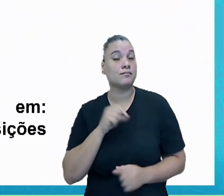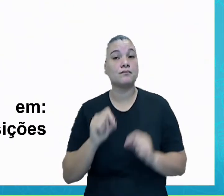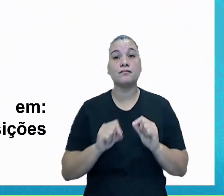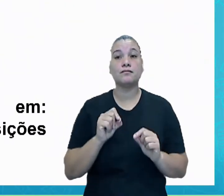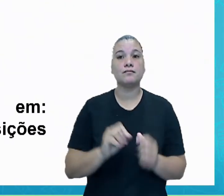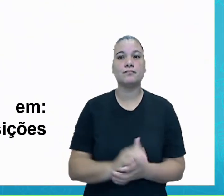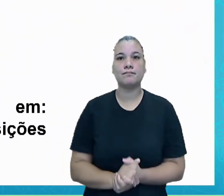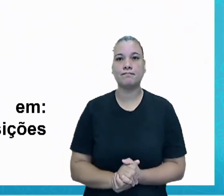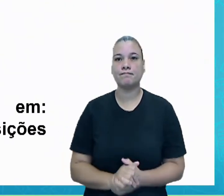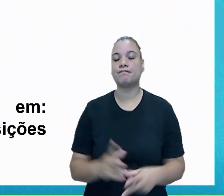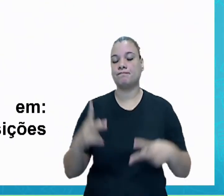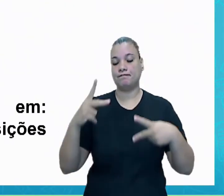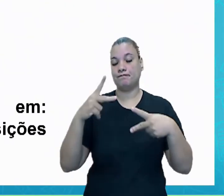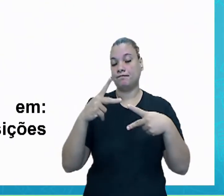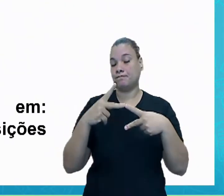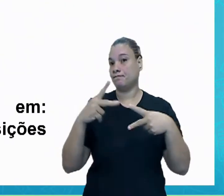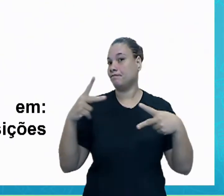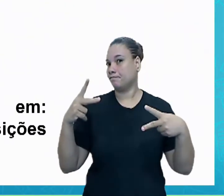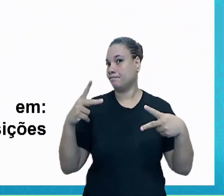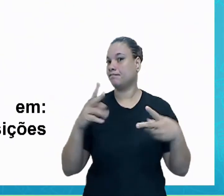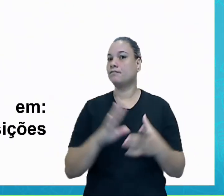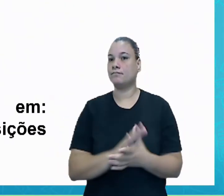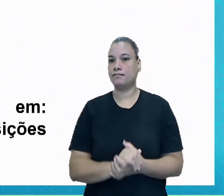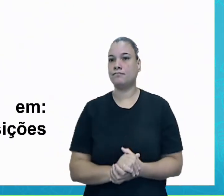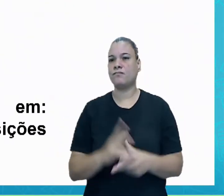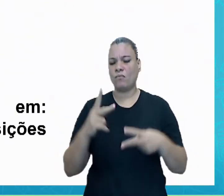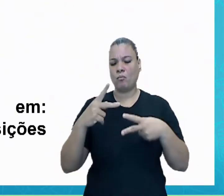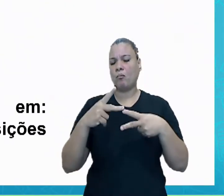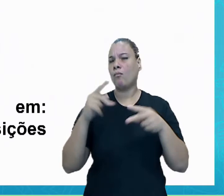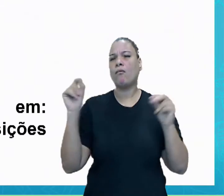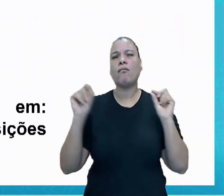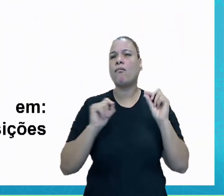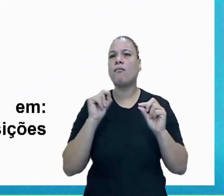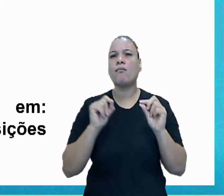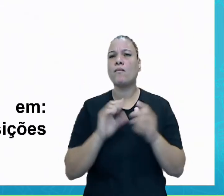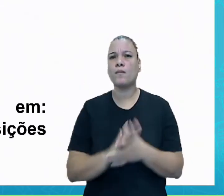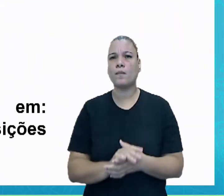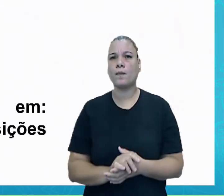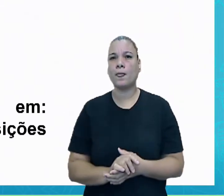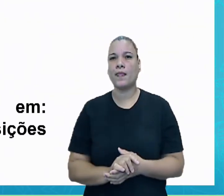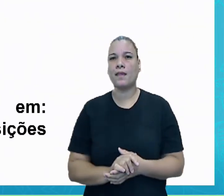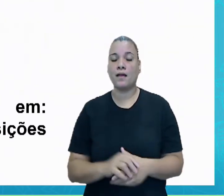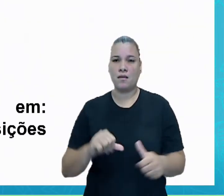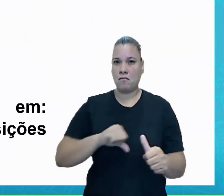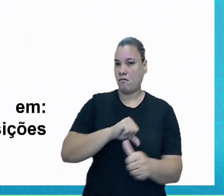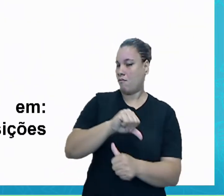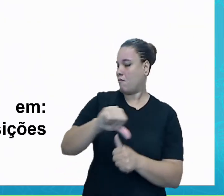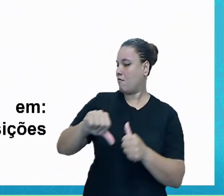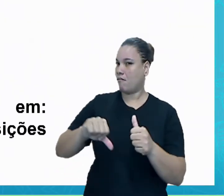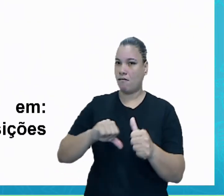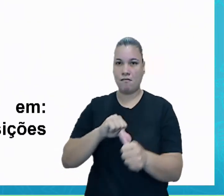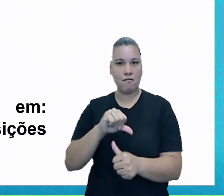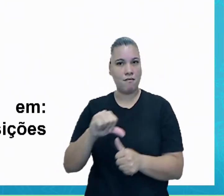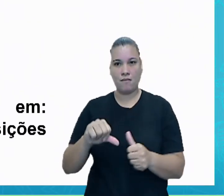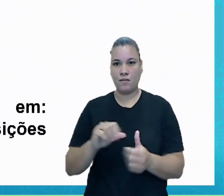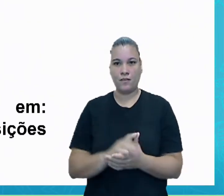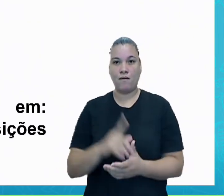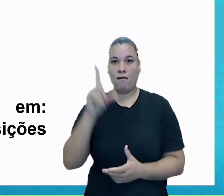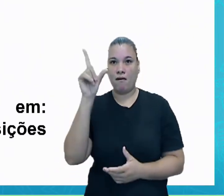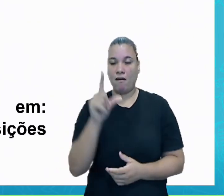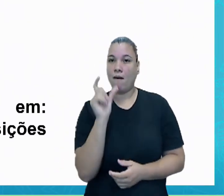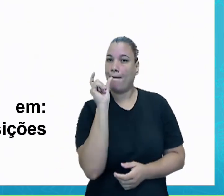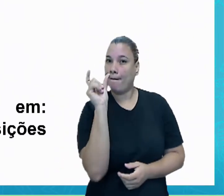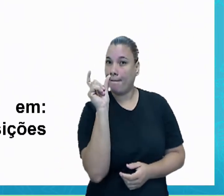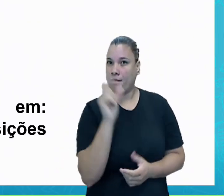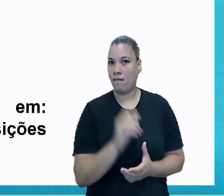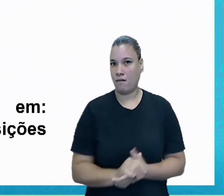é a preposição. Lembrem-se, a preposição ela é invariável, ela não vai apresentar mudanças. É a palavra